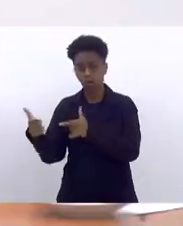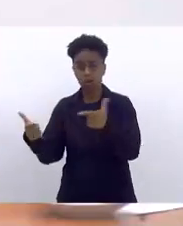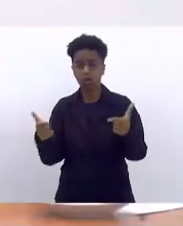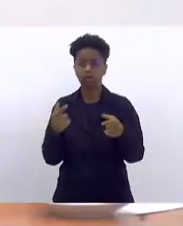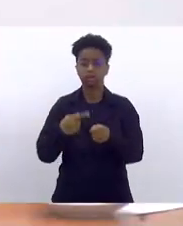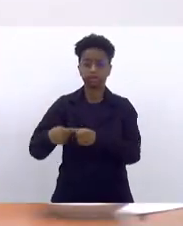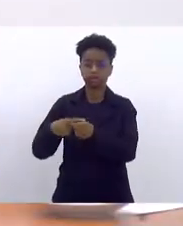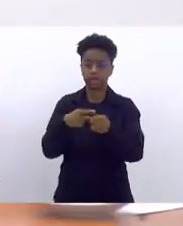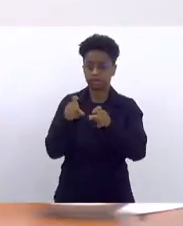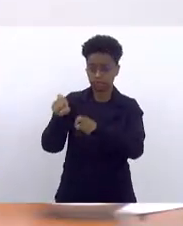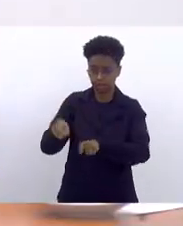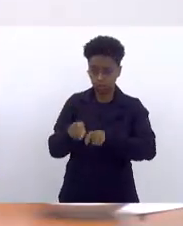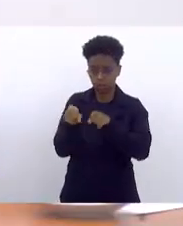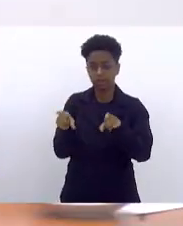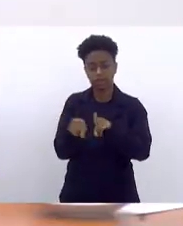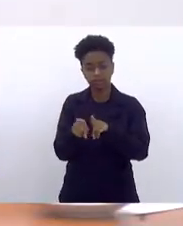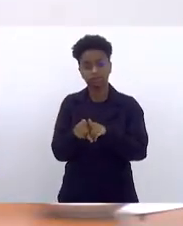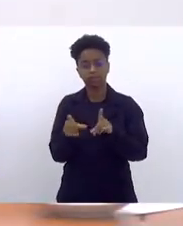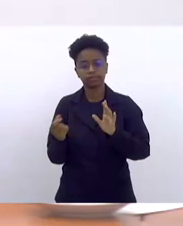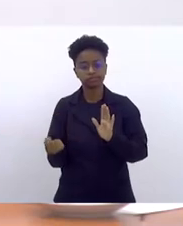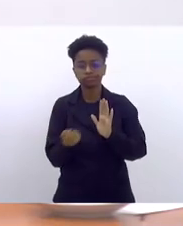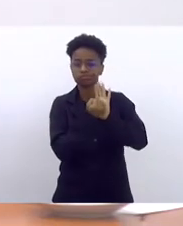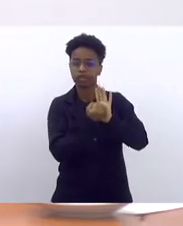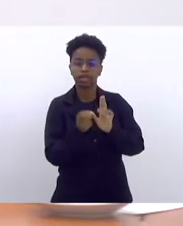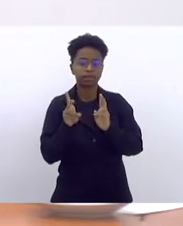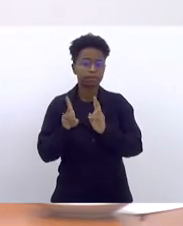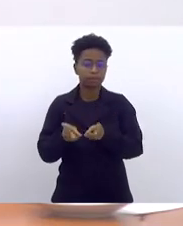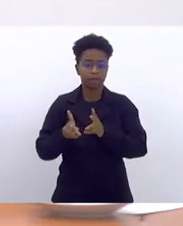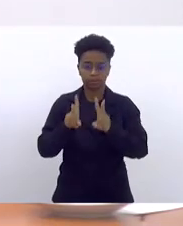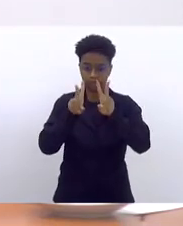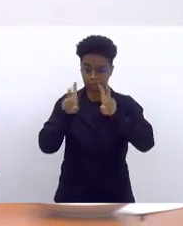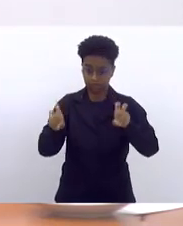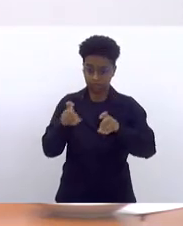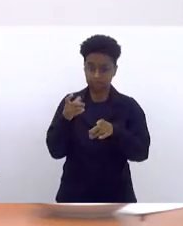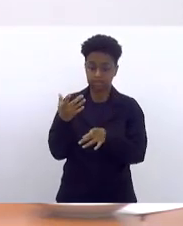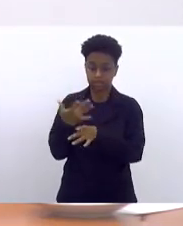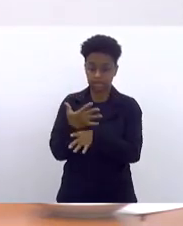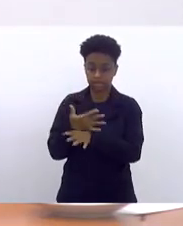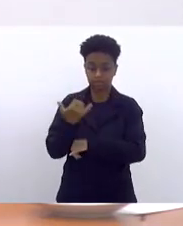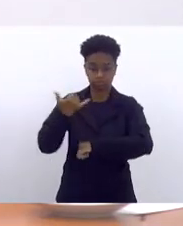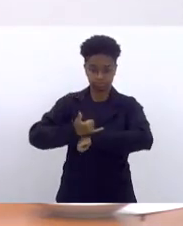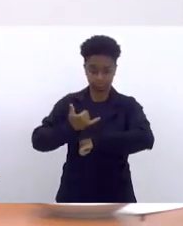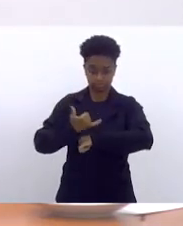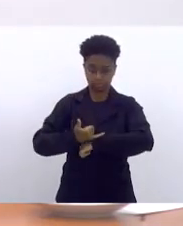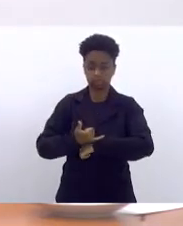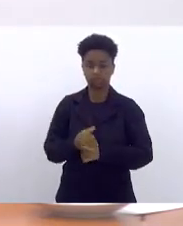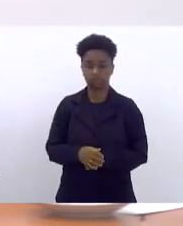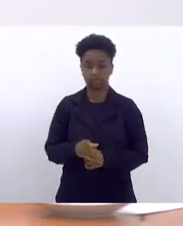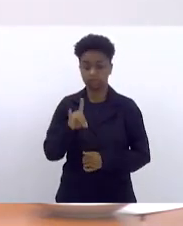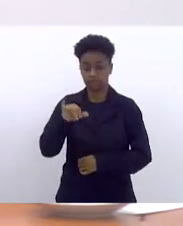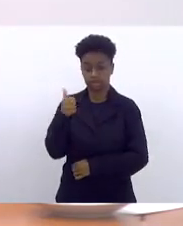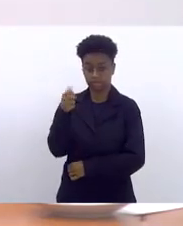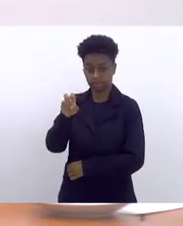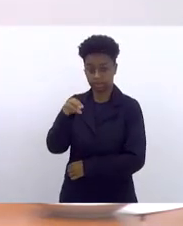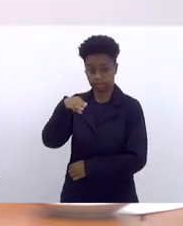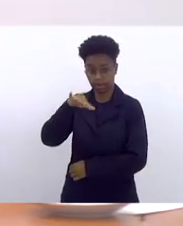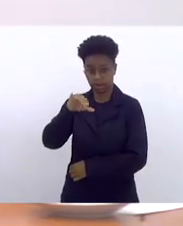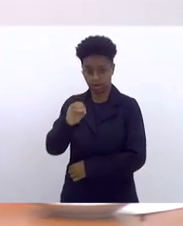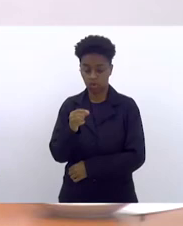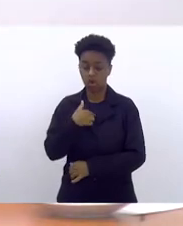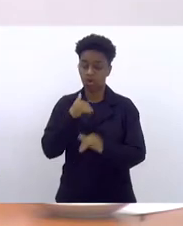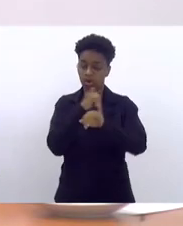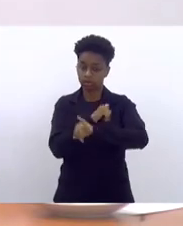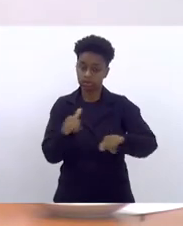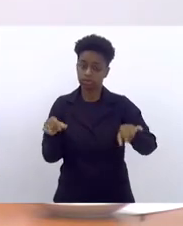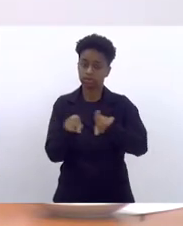marcada com o mesmo tema para o dia 15 de maio na cidade de Volta Redonda queria aqui anunciar a presença